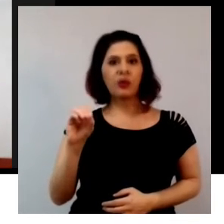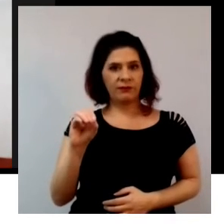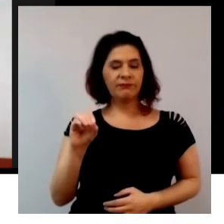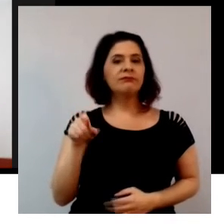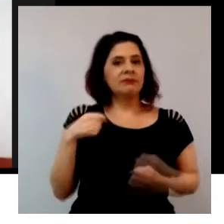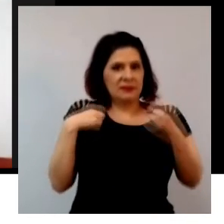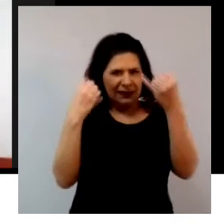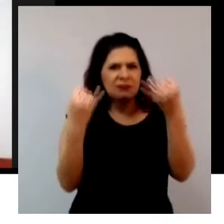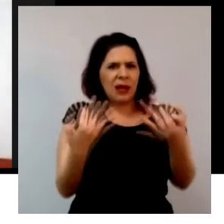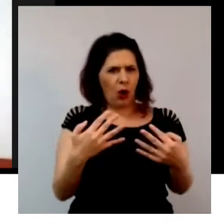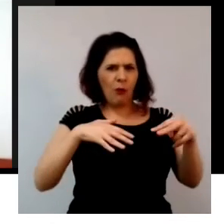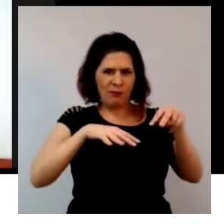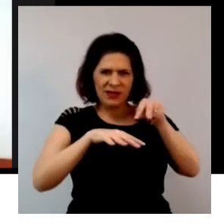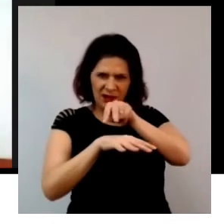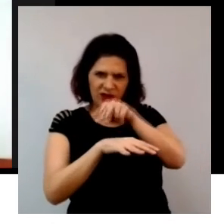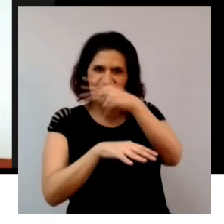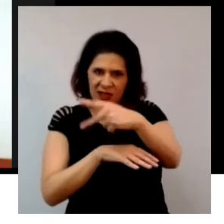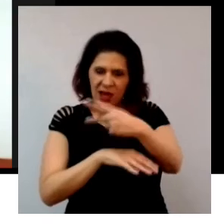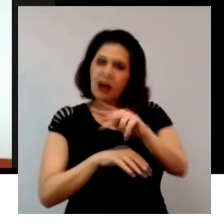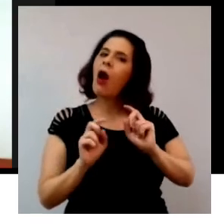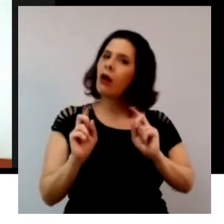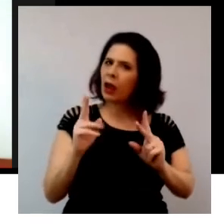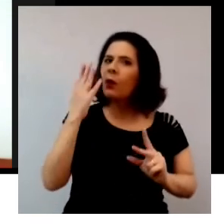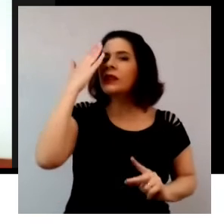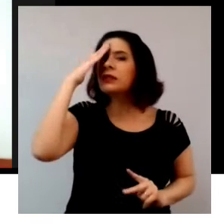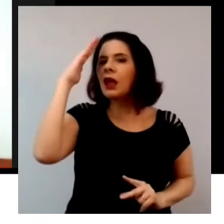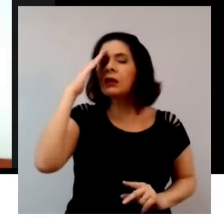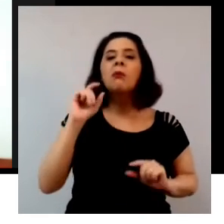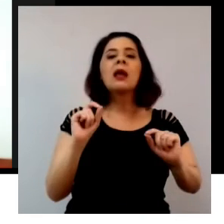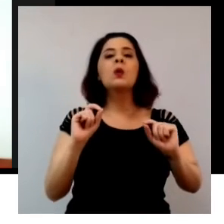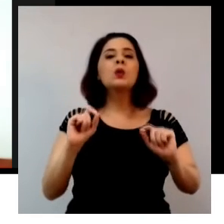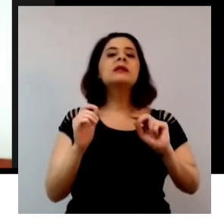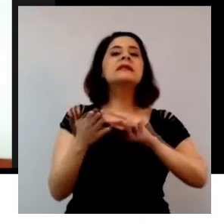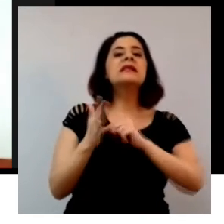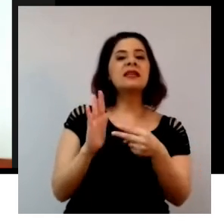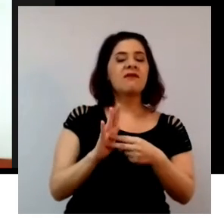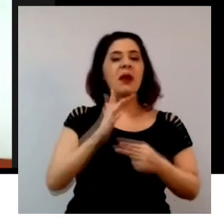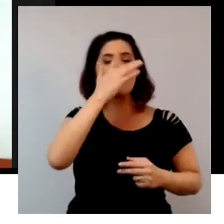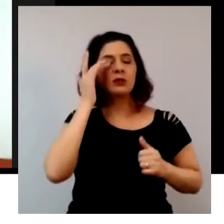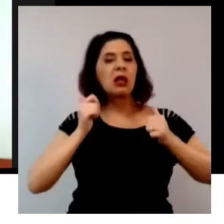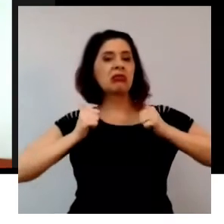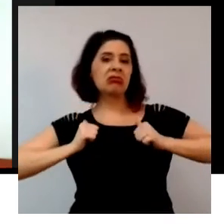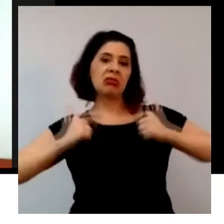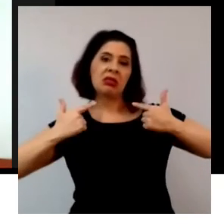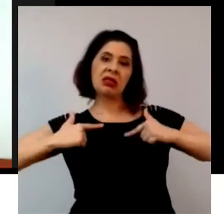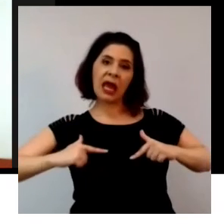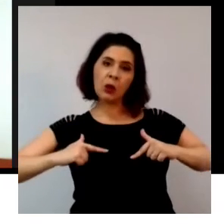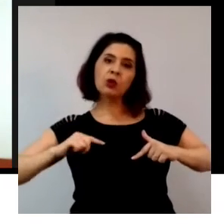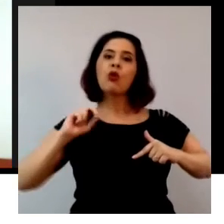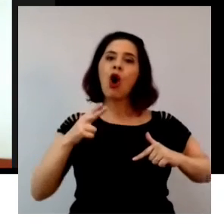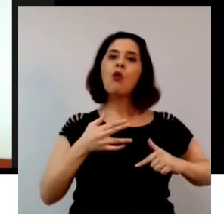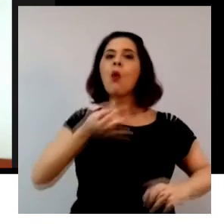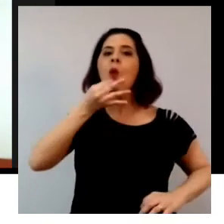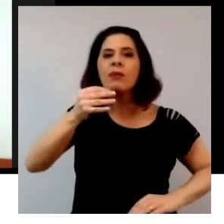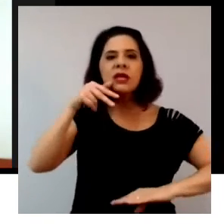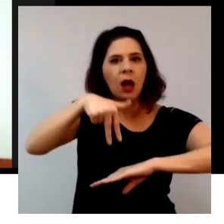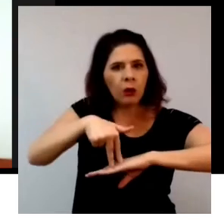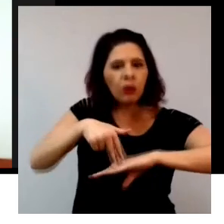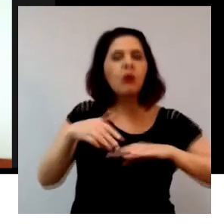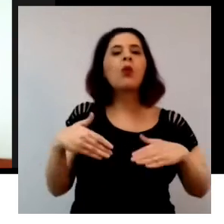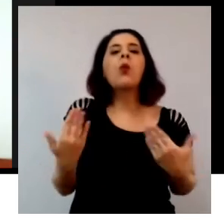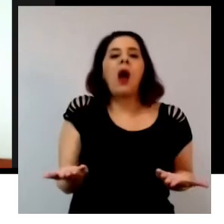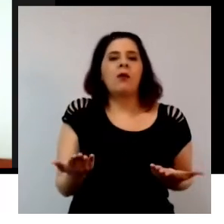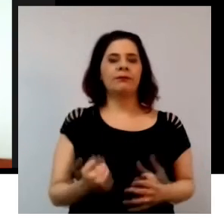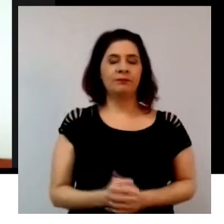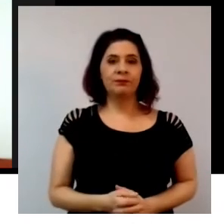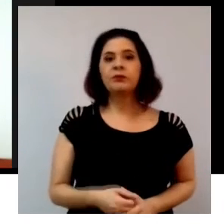Qual é o conceito de parcial ou imparcial? A gente houve um momento no El País, em 2016,